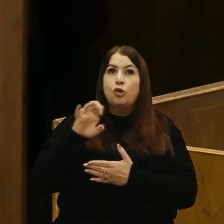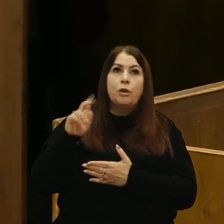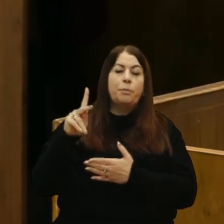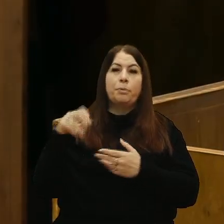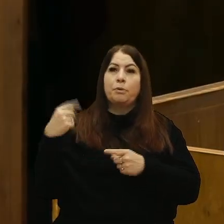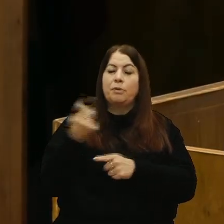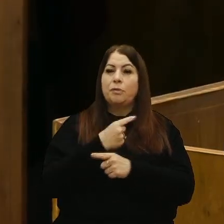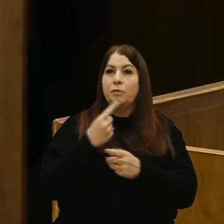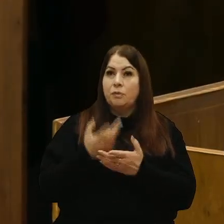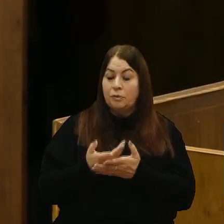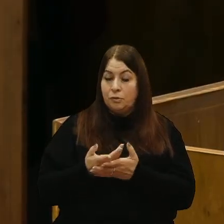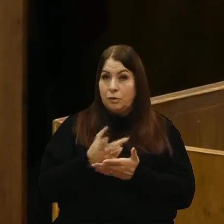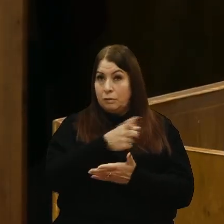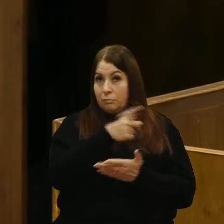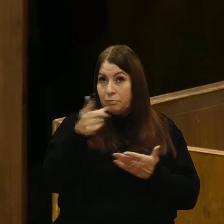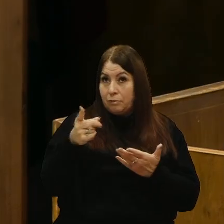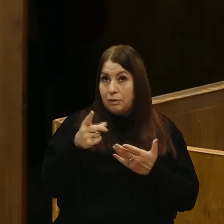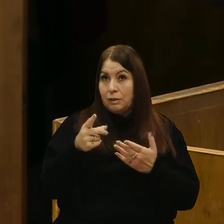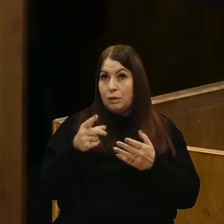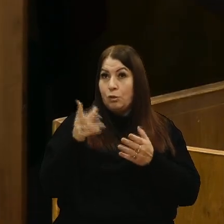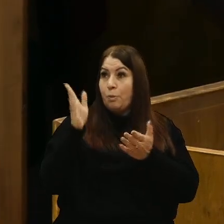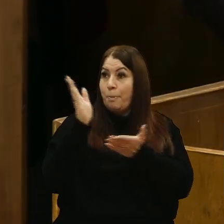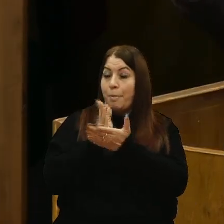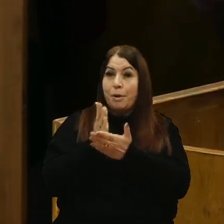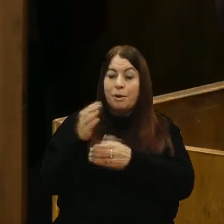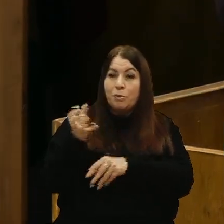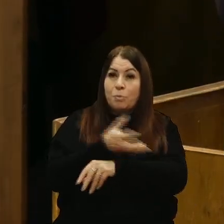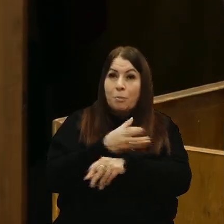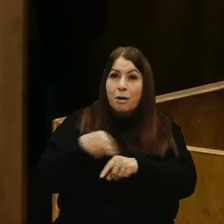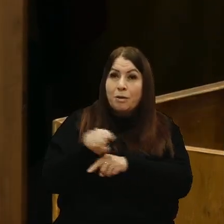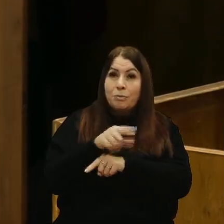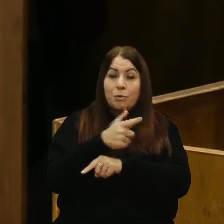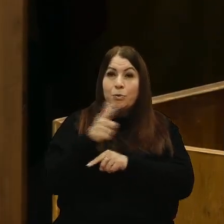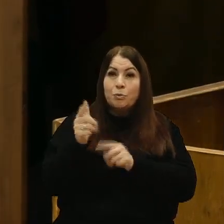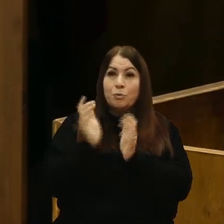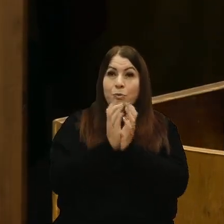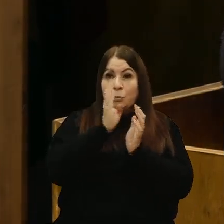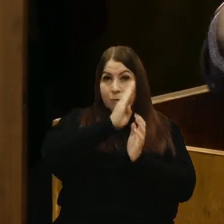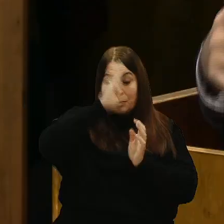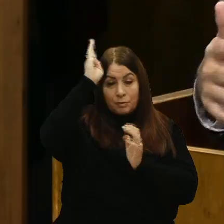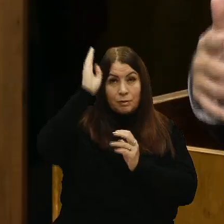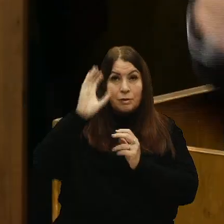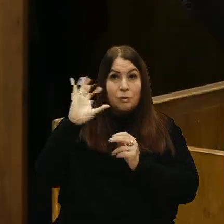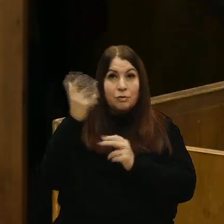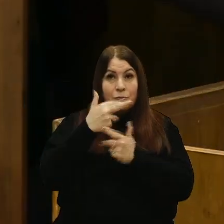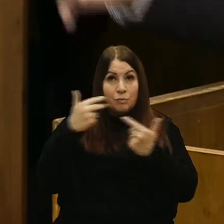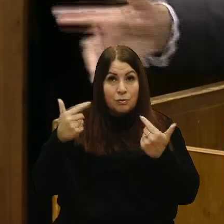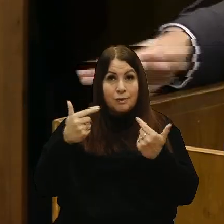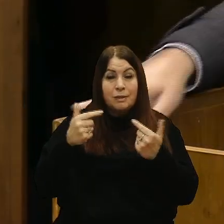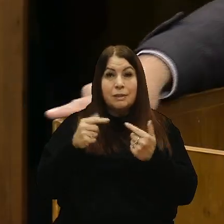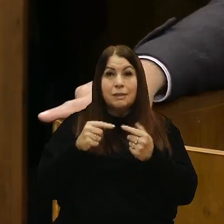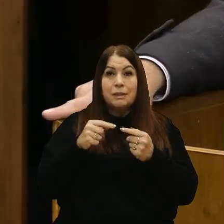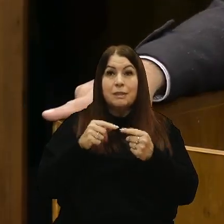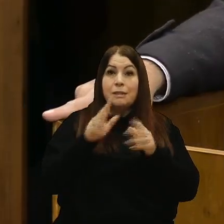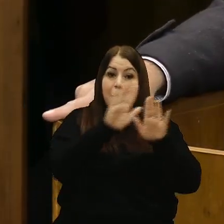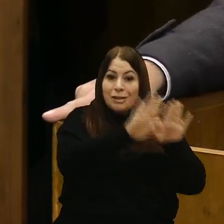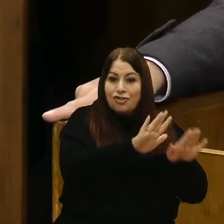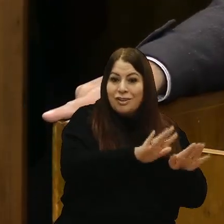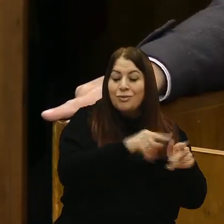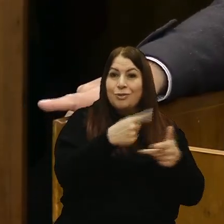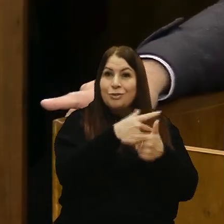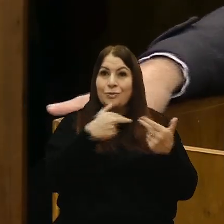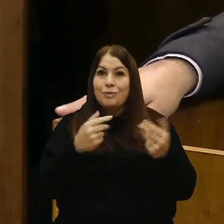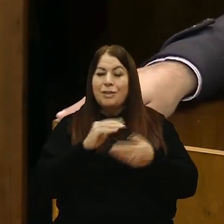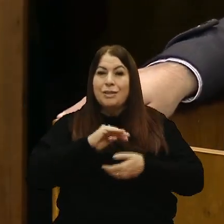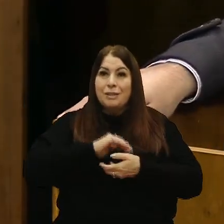forças que demoraram 2, 3 dias no meio do mato, trilhando, porque o Corpo de Bombeiros estava resolvendo outras coisas, apaziguando outras coisas. A nossa